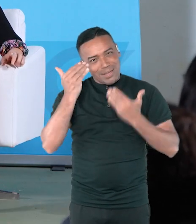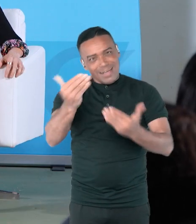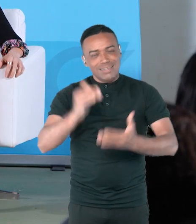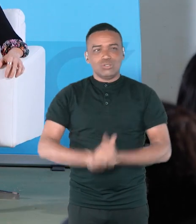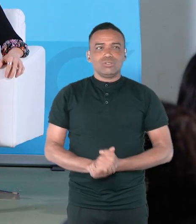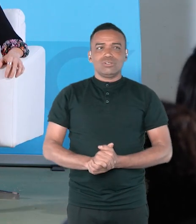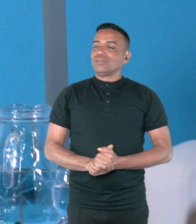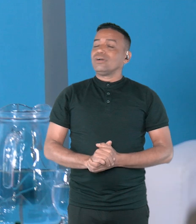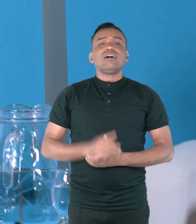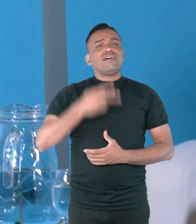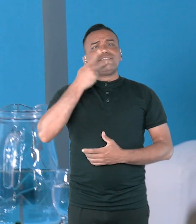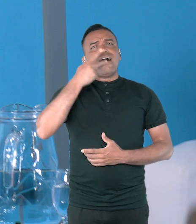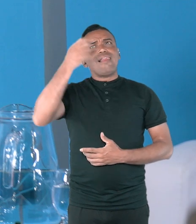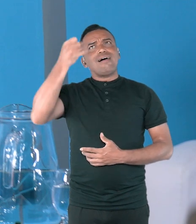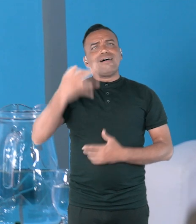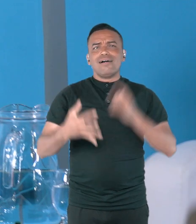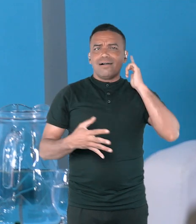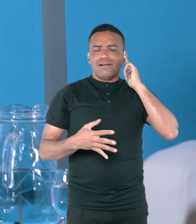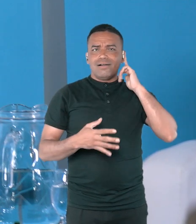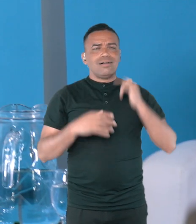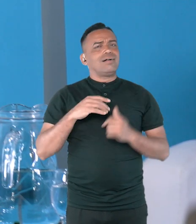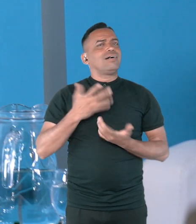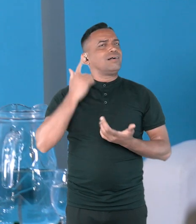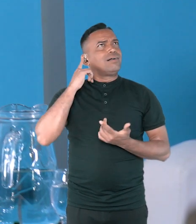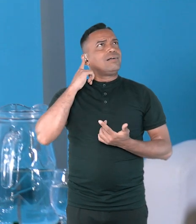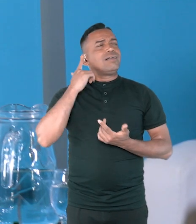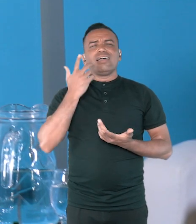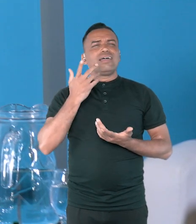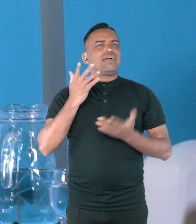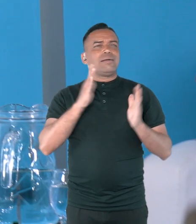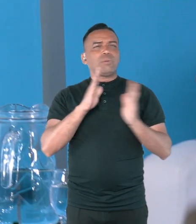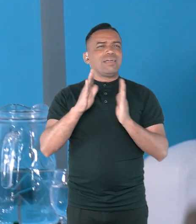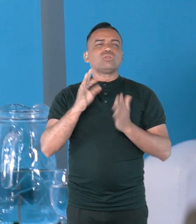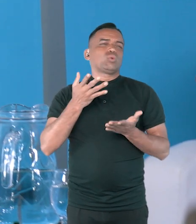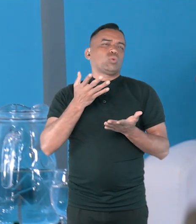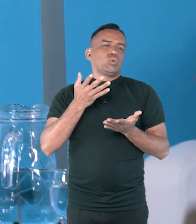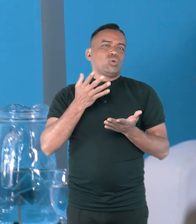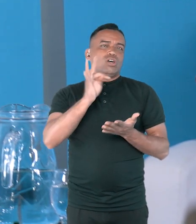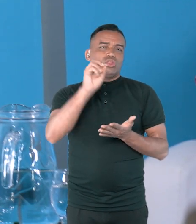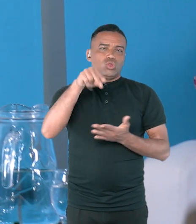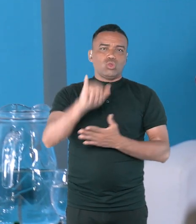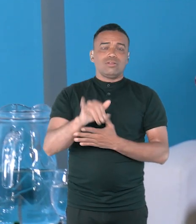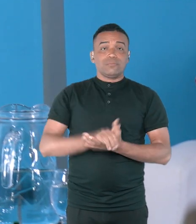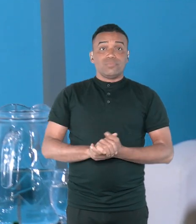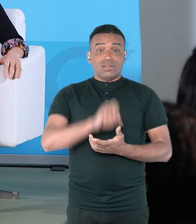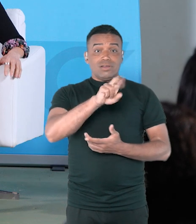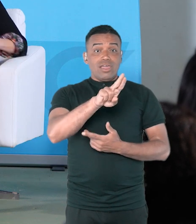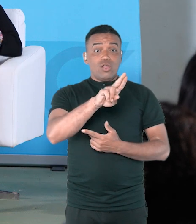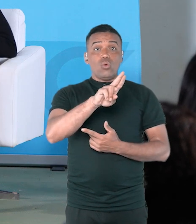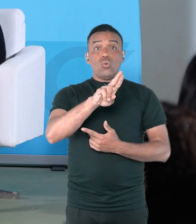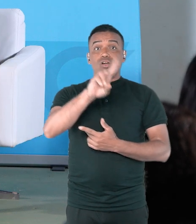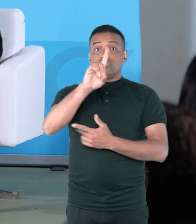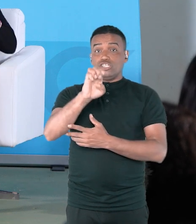Obrigada. Mas fala da coisa do Tony, é tão bonito esse Então, pedido. o Eu